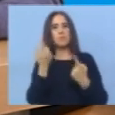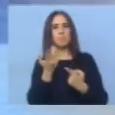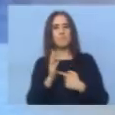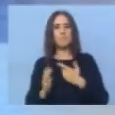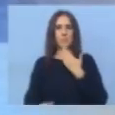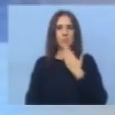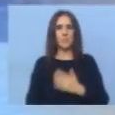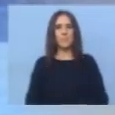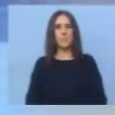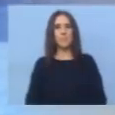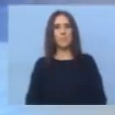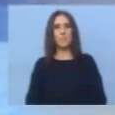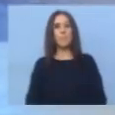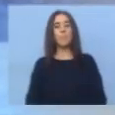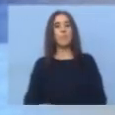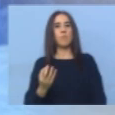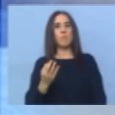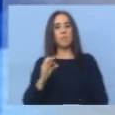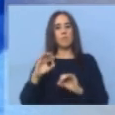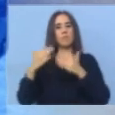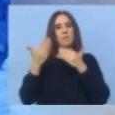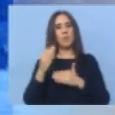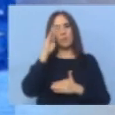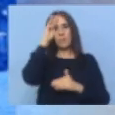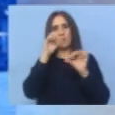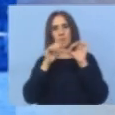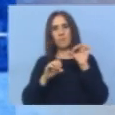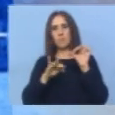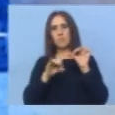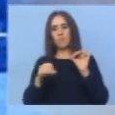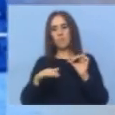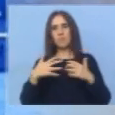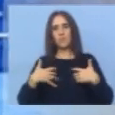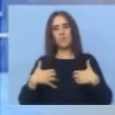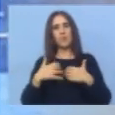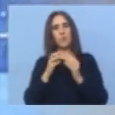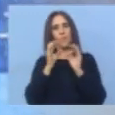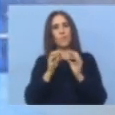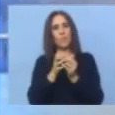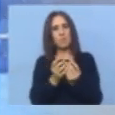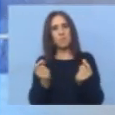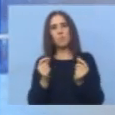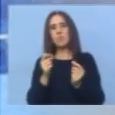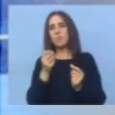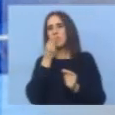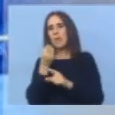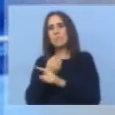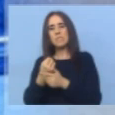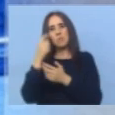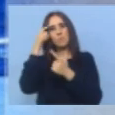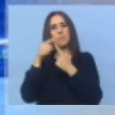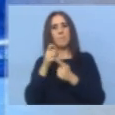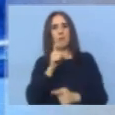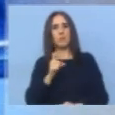nomeadamente olhando esta iniciativa do Papa Francisco para esta sexta-feira de oração e jejum pela paz.